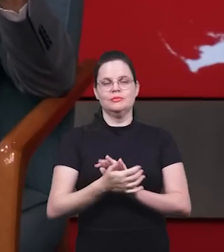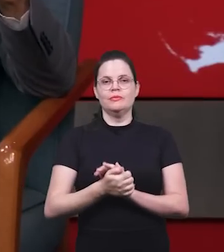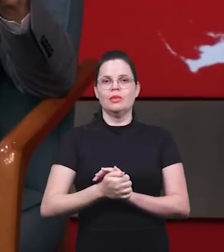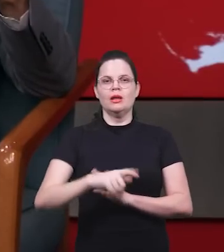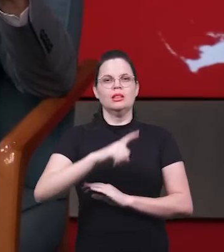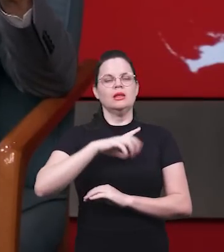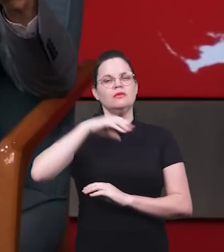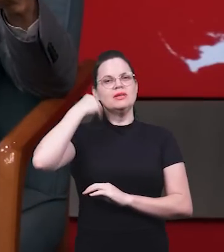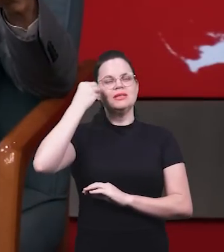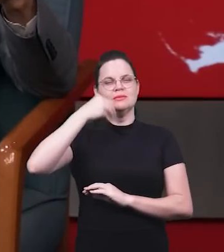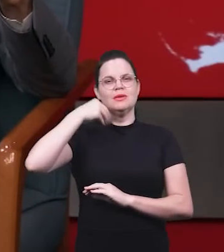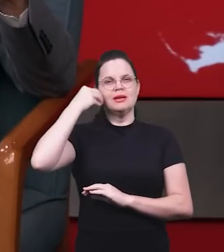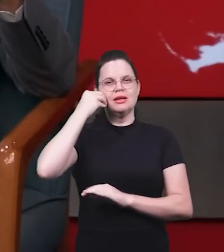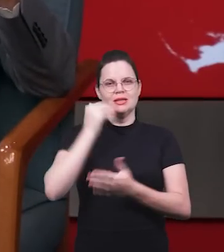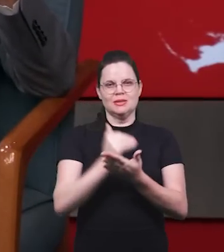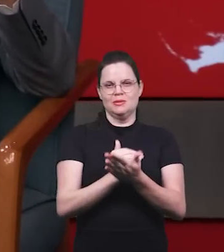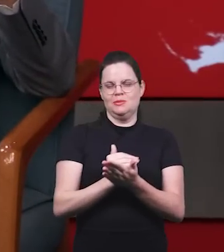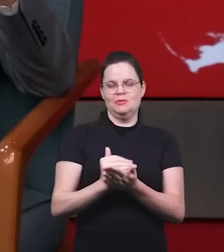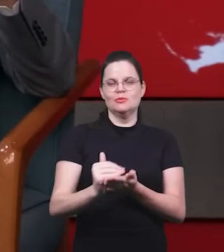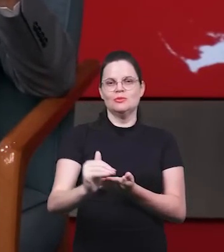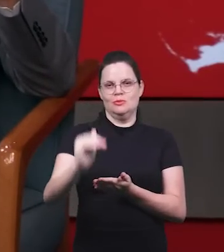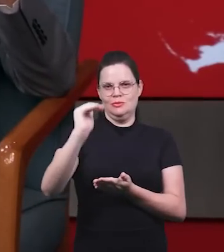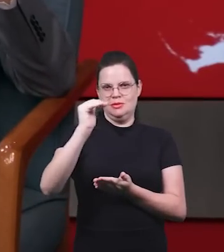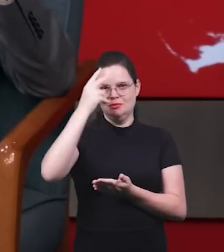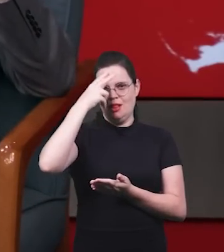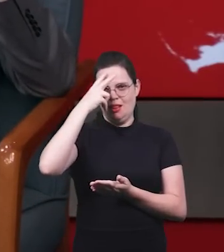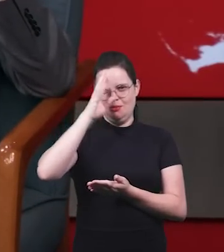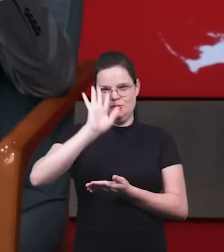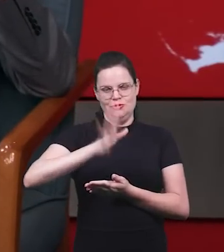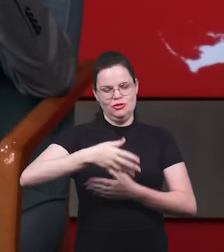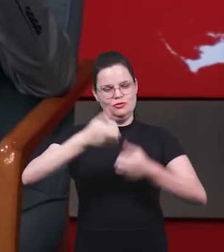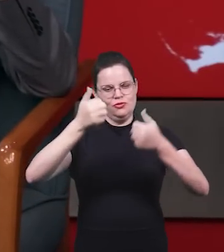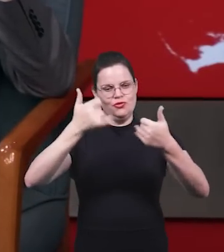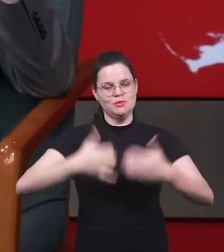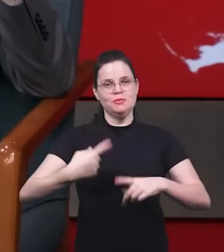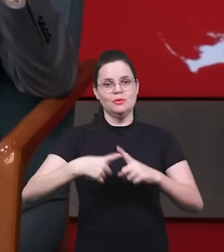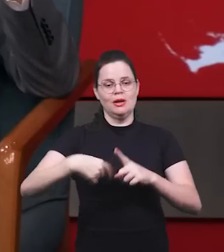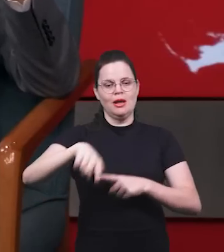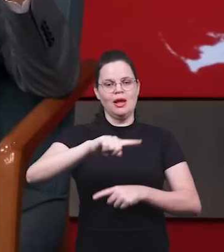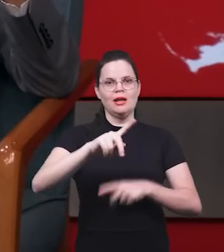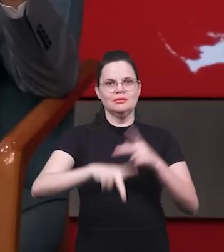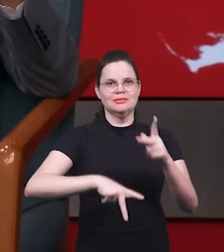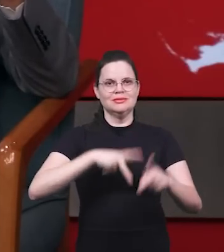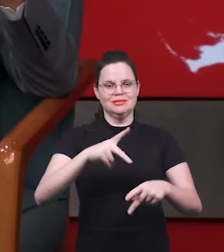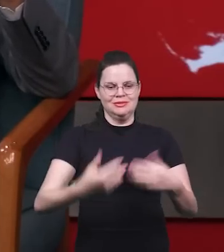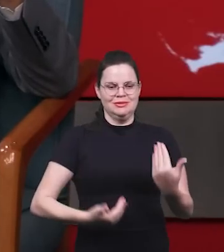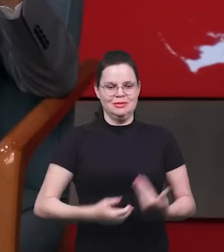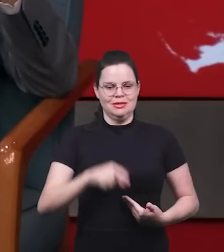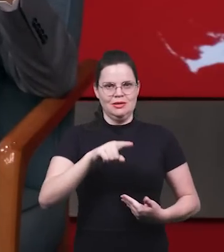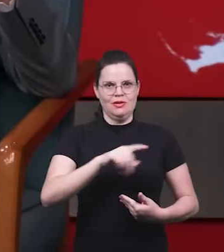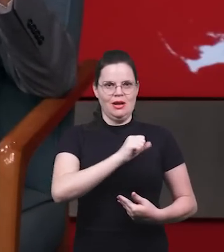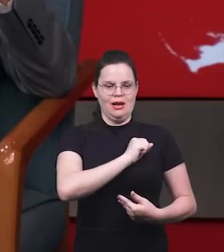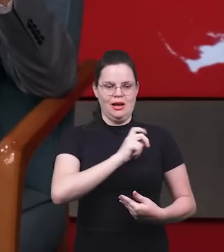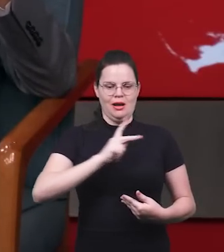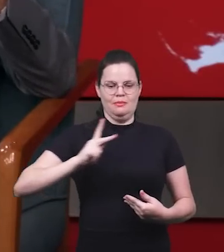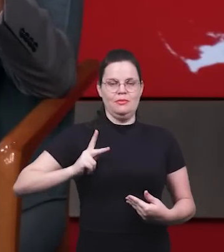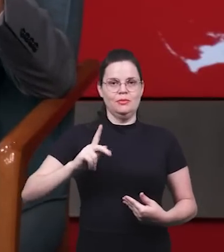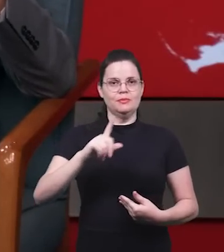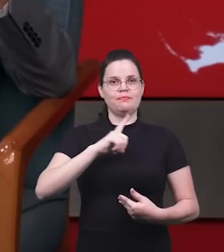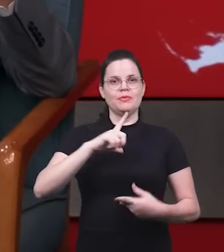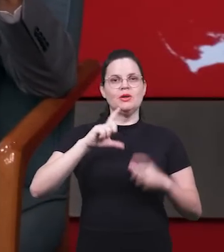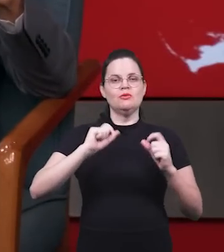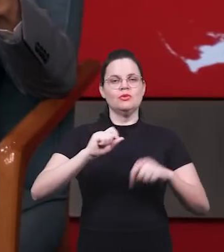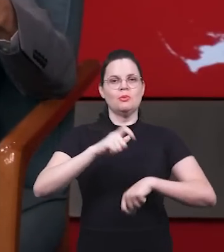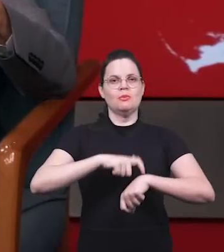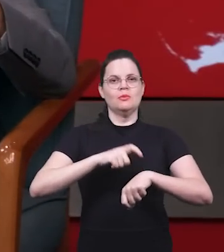Nós falamos da grande experiência do início, quando a igreja viveu um momento importante, que